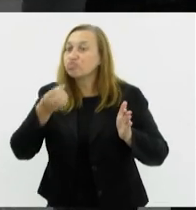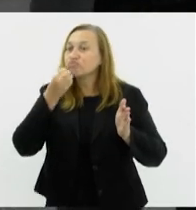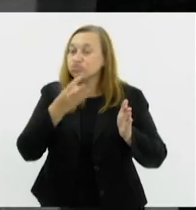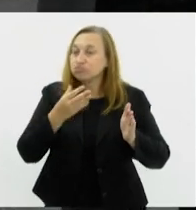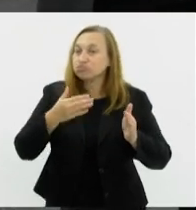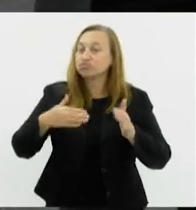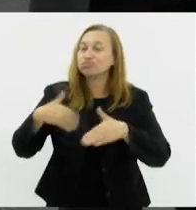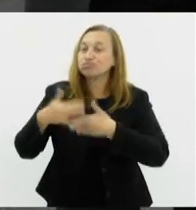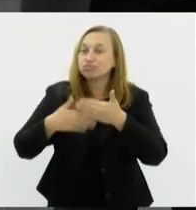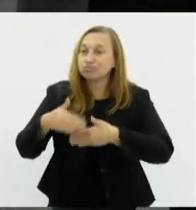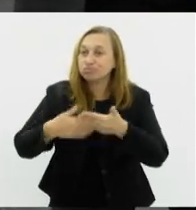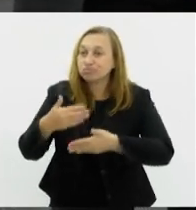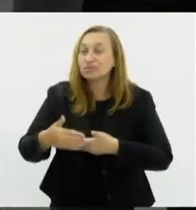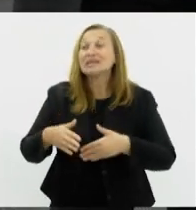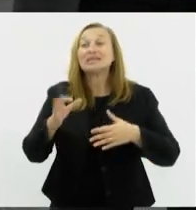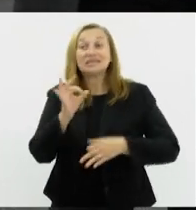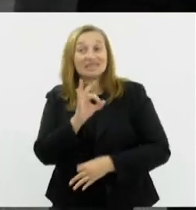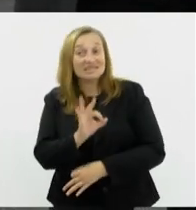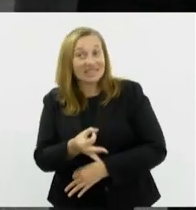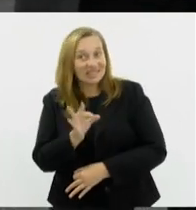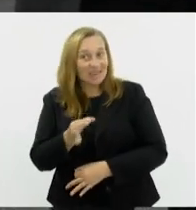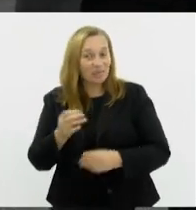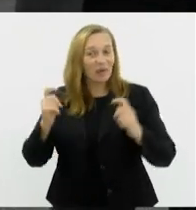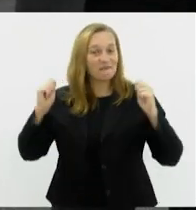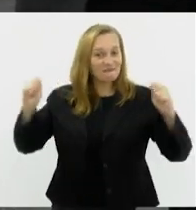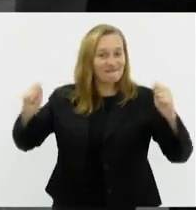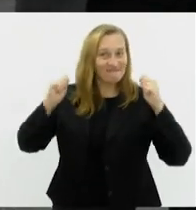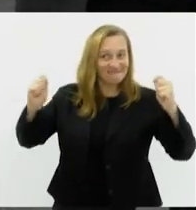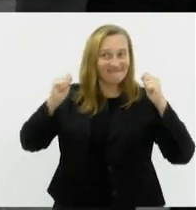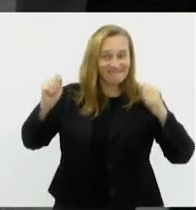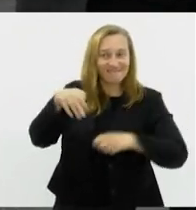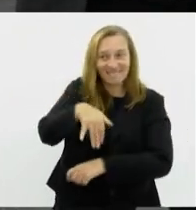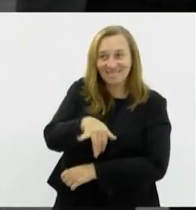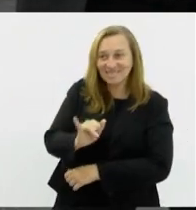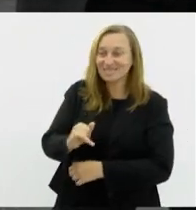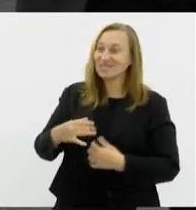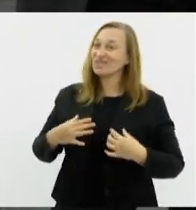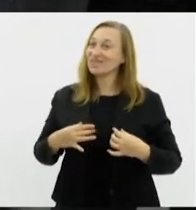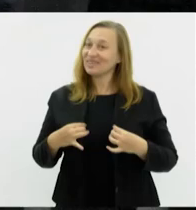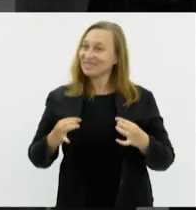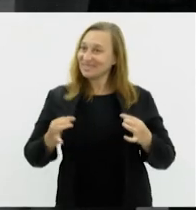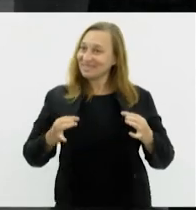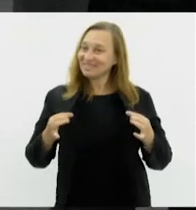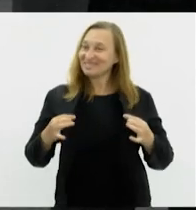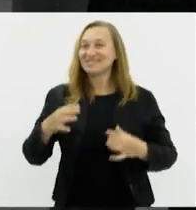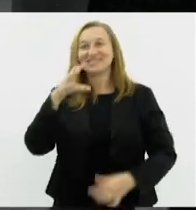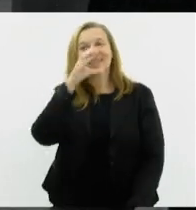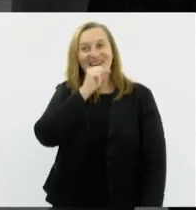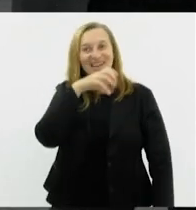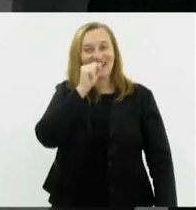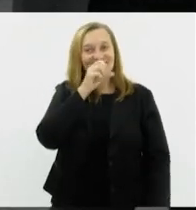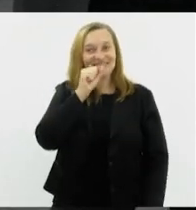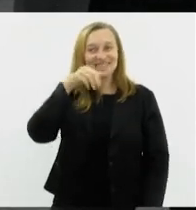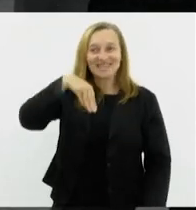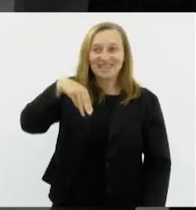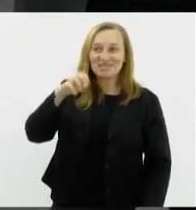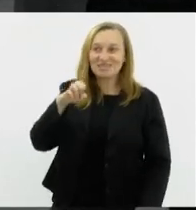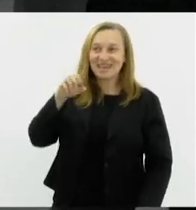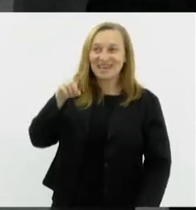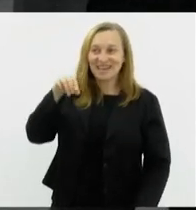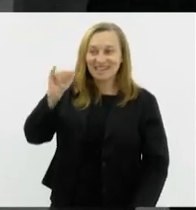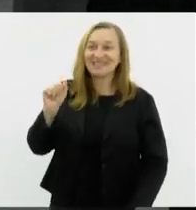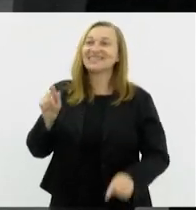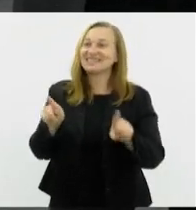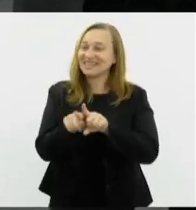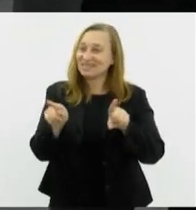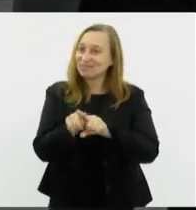importante. Então, obviamente que eu torci pelo Nova Iguaçu e estou aqui de laranja mecânica,